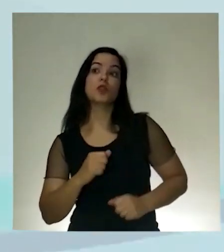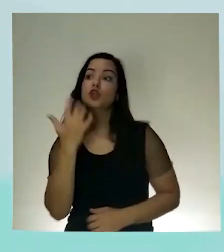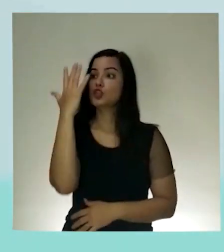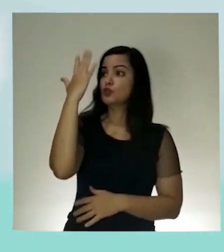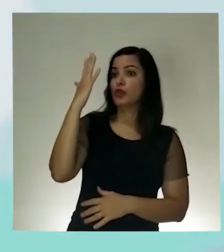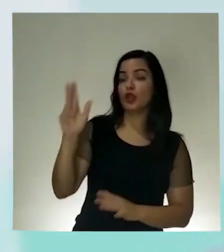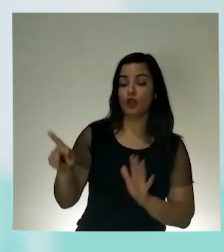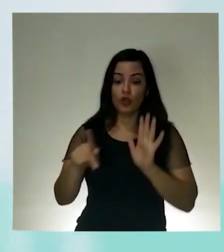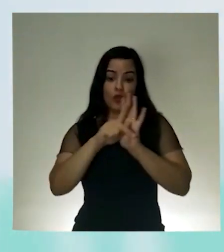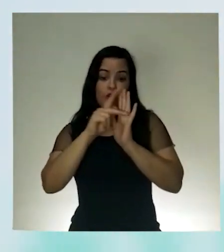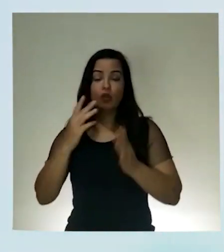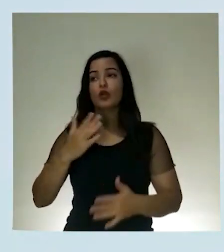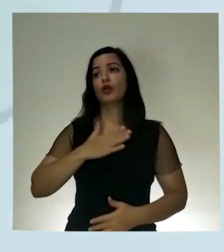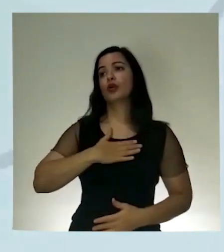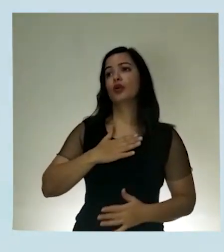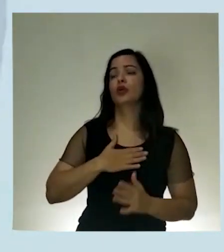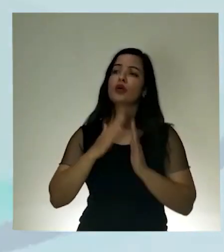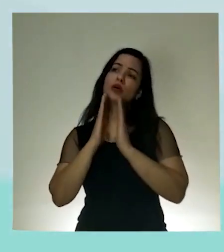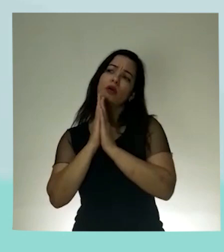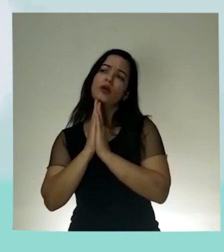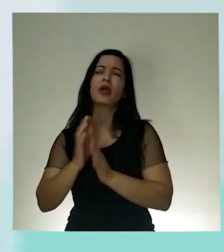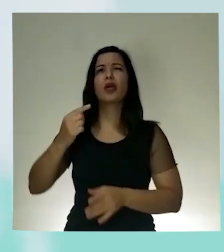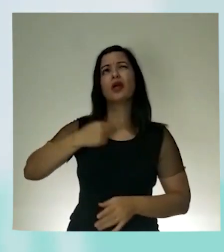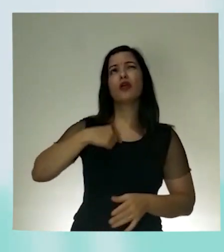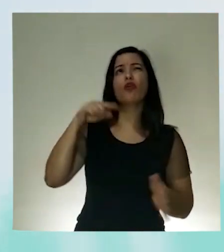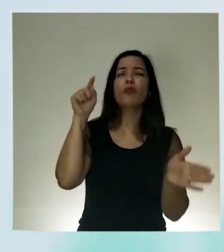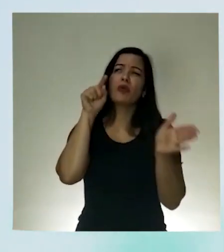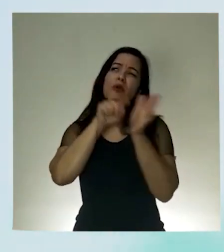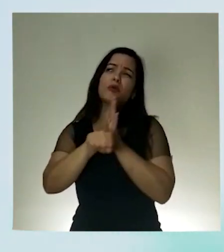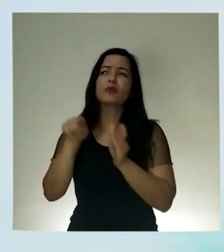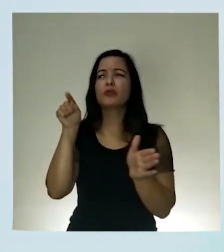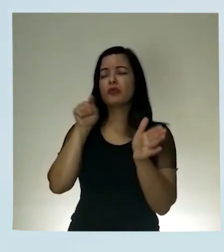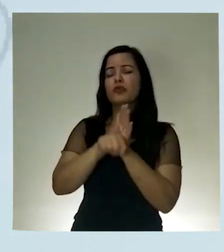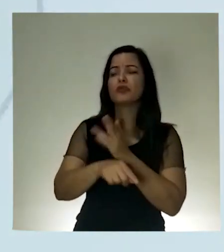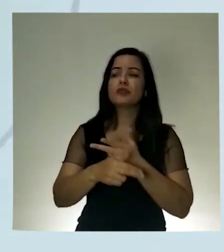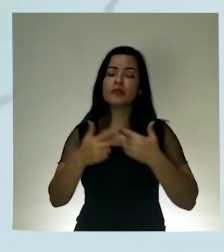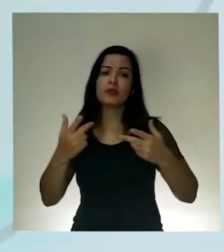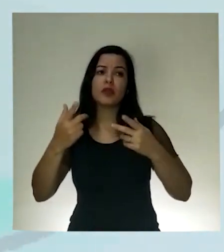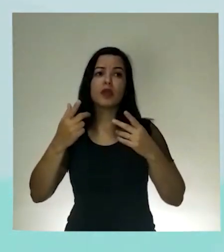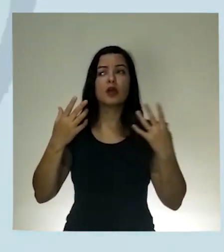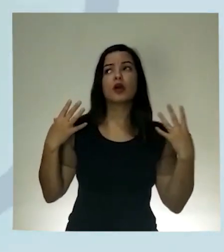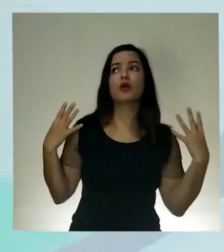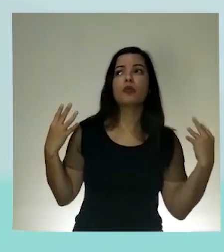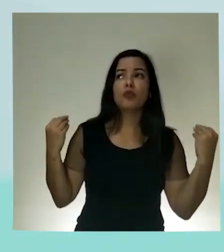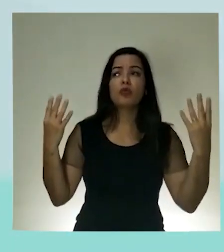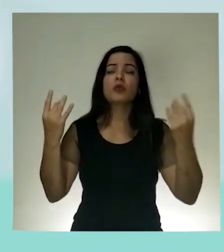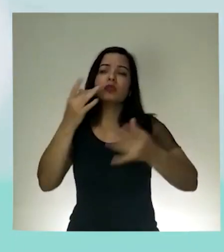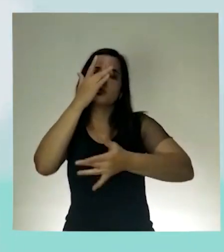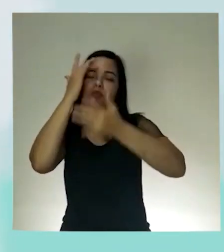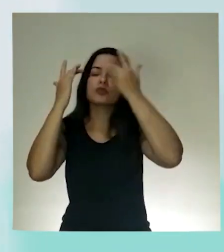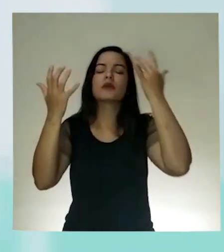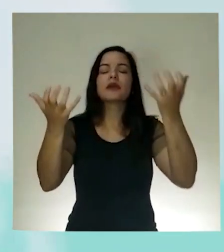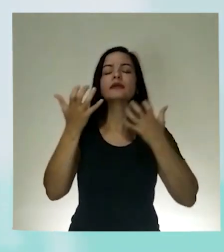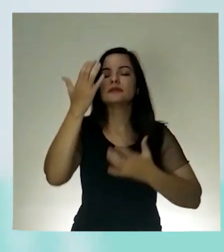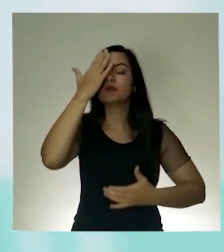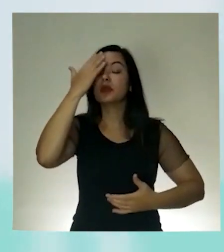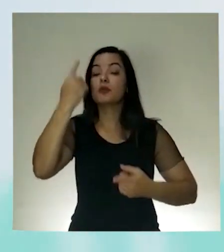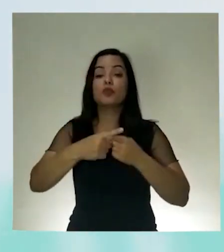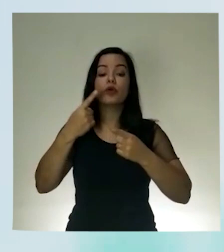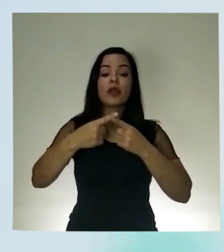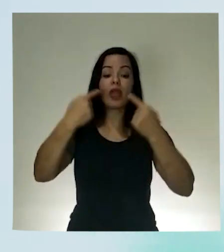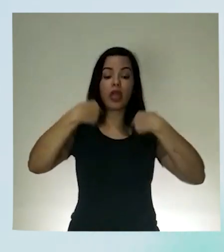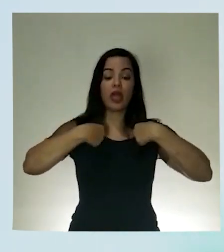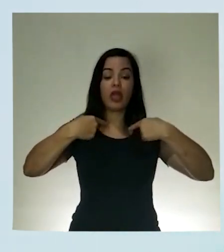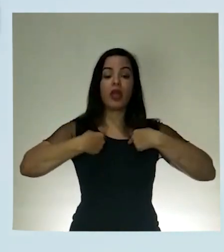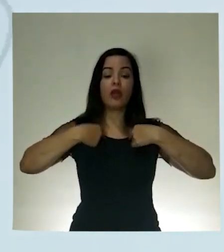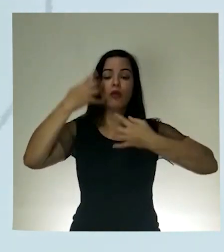Espelho, espelho meu, sempre vem uma pergunta. Querem saber por que eu embaço? Se nem força